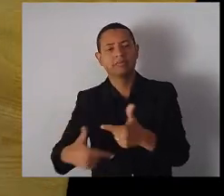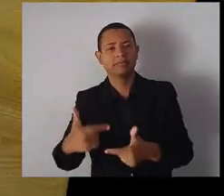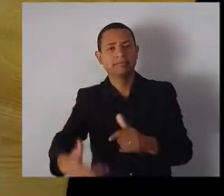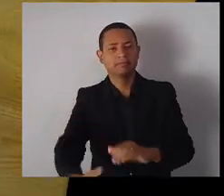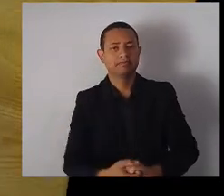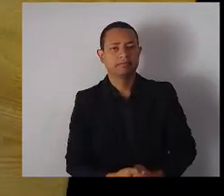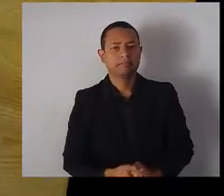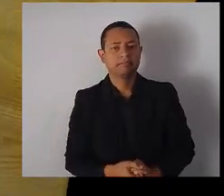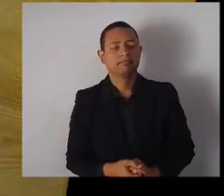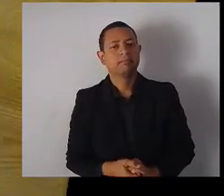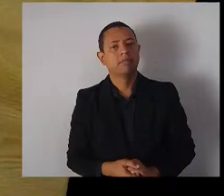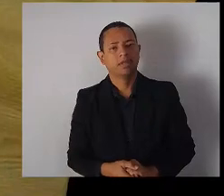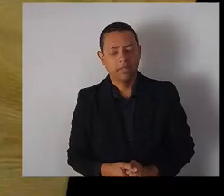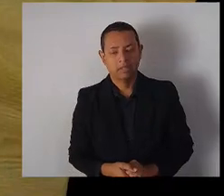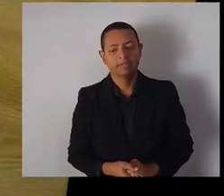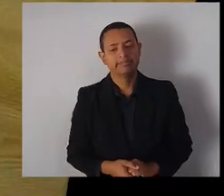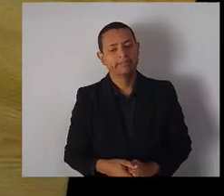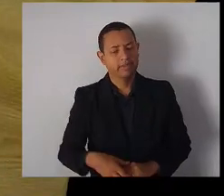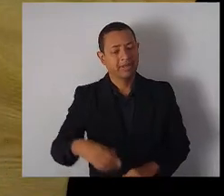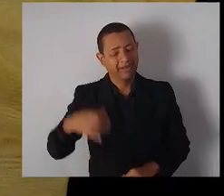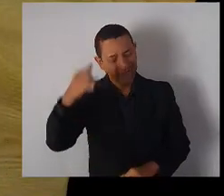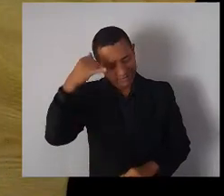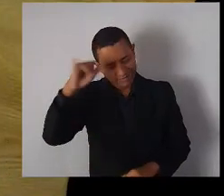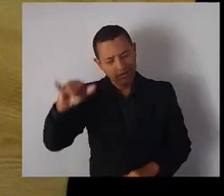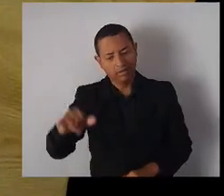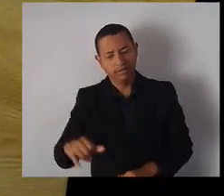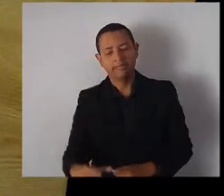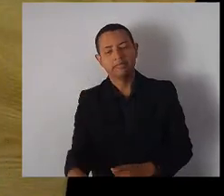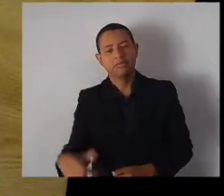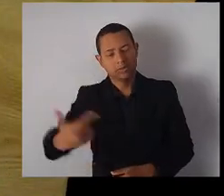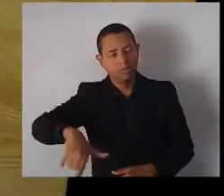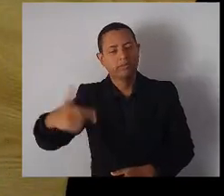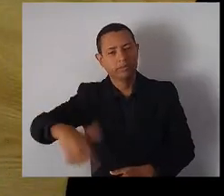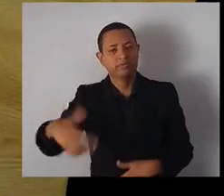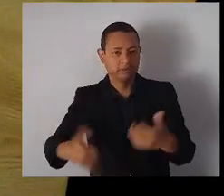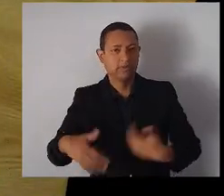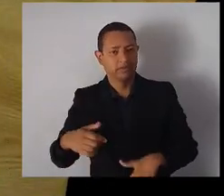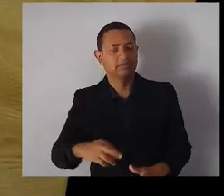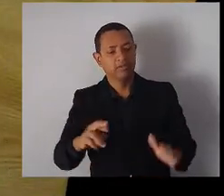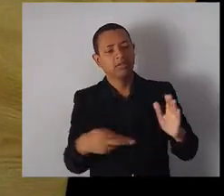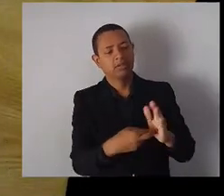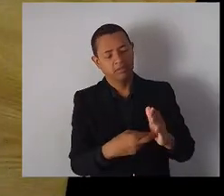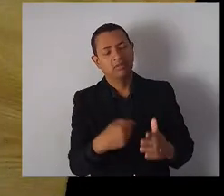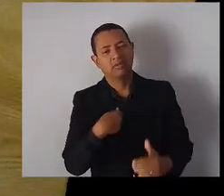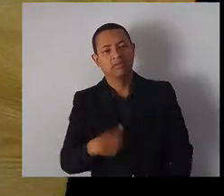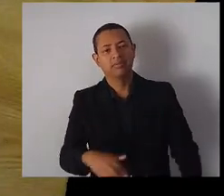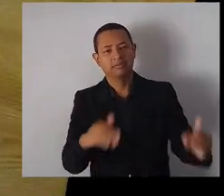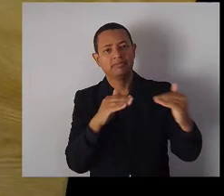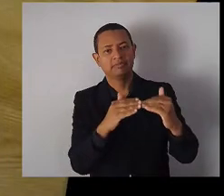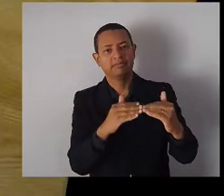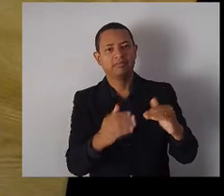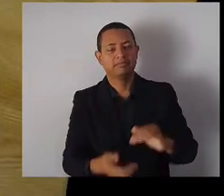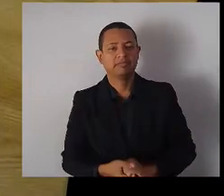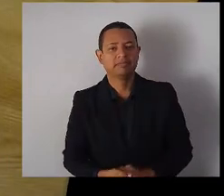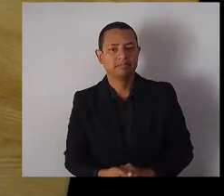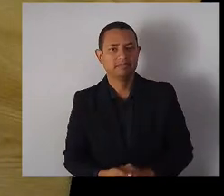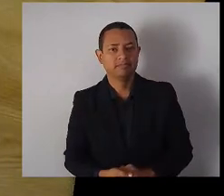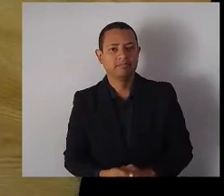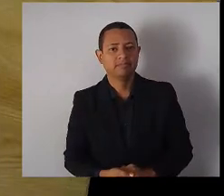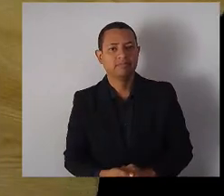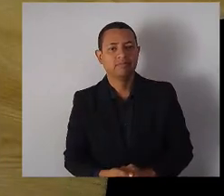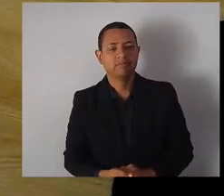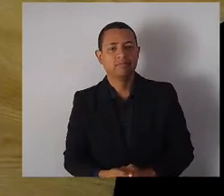para não ser repetitivo, eu vou acompanhar o eminente relator, destacando que o único ponto que seria aqui